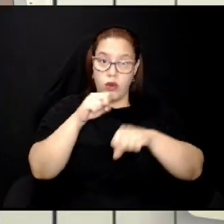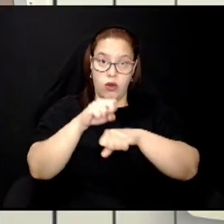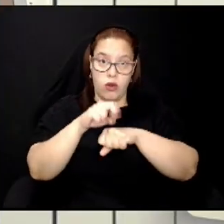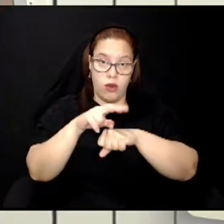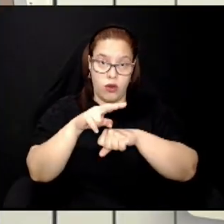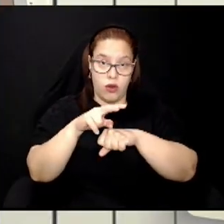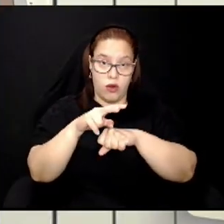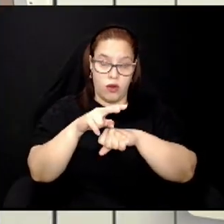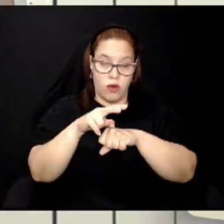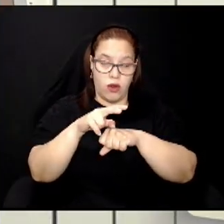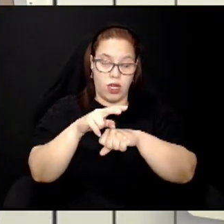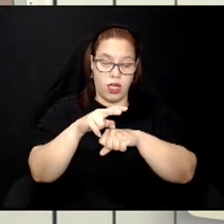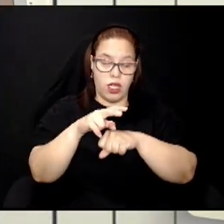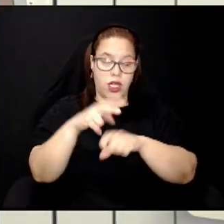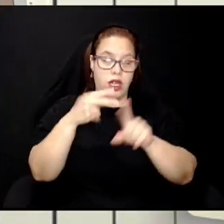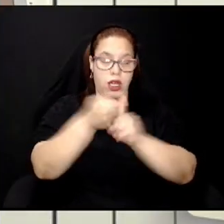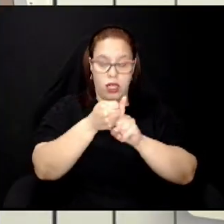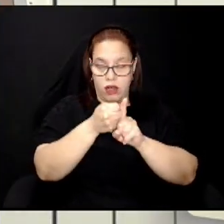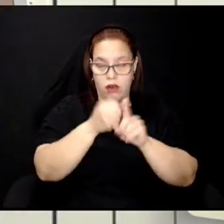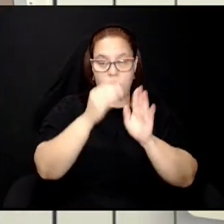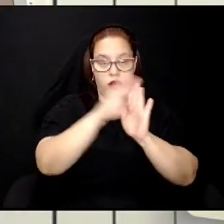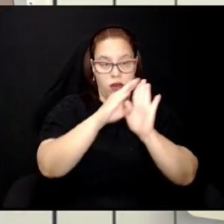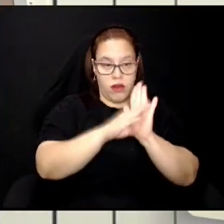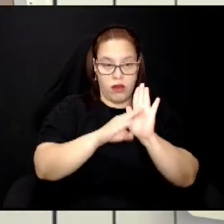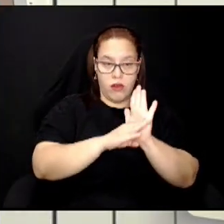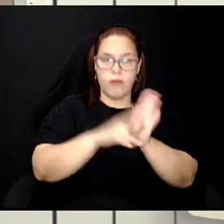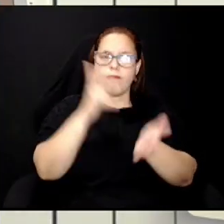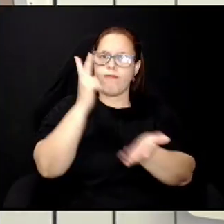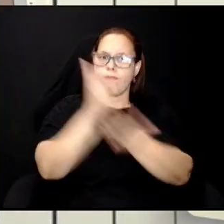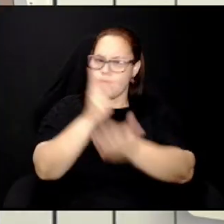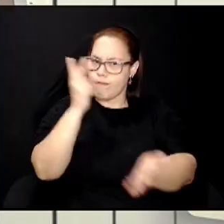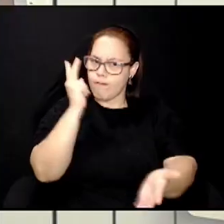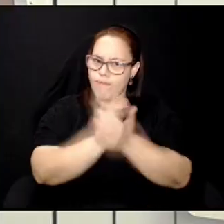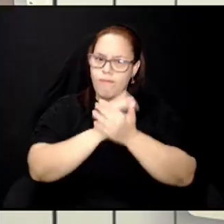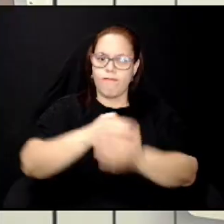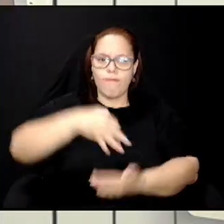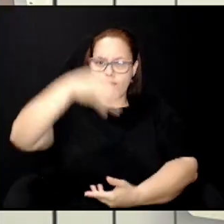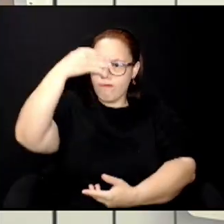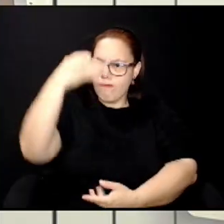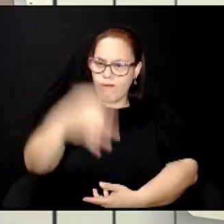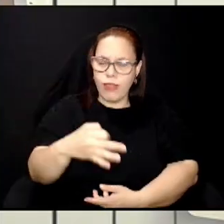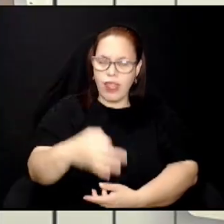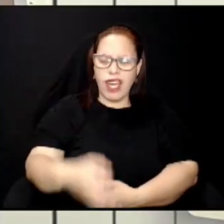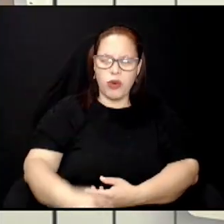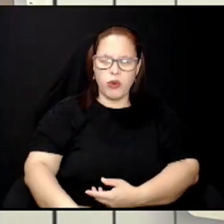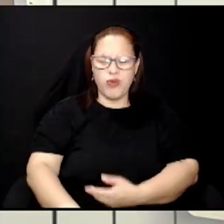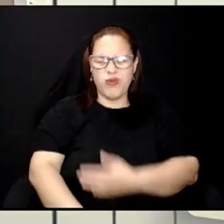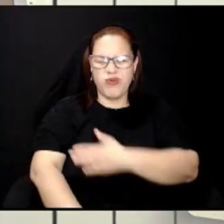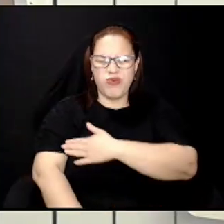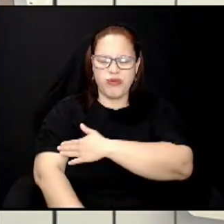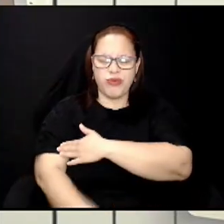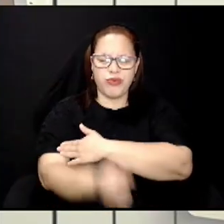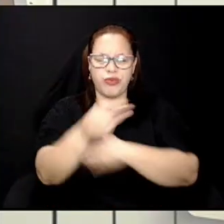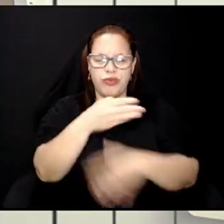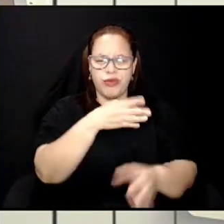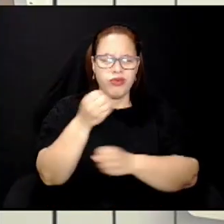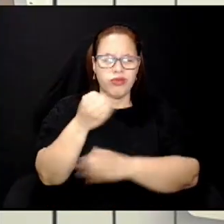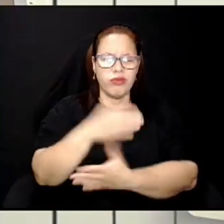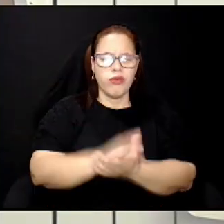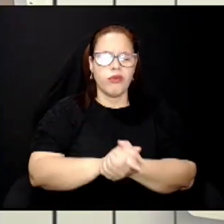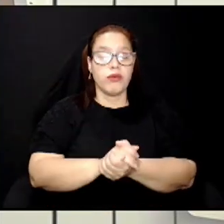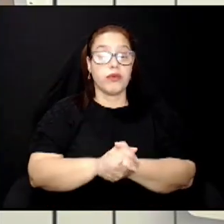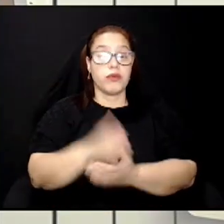calendário de vacinação. Mantenha a sua caderneta de vacinação atualizada. Bom, vamos com as notícias